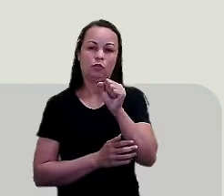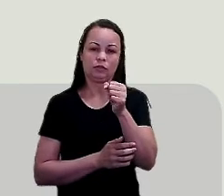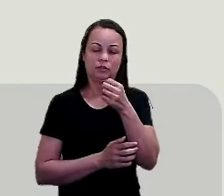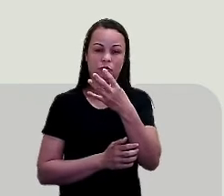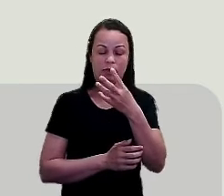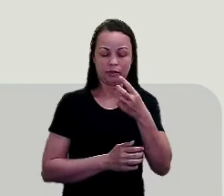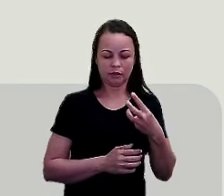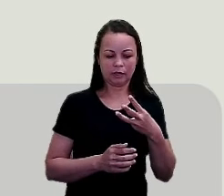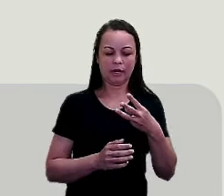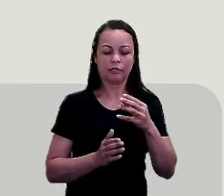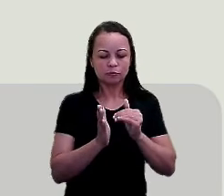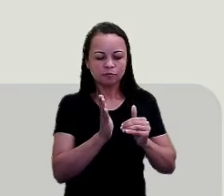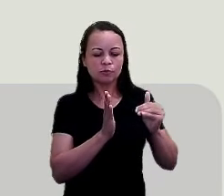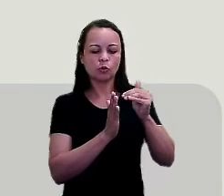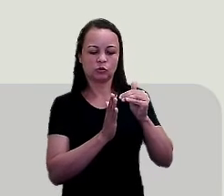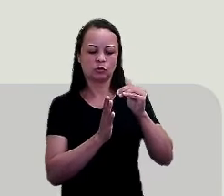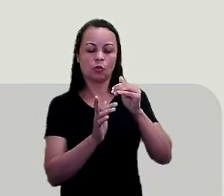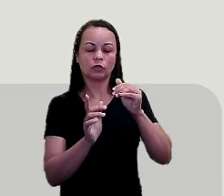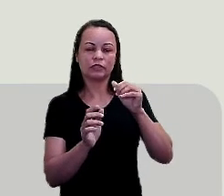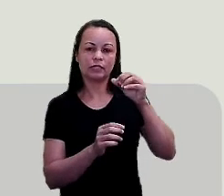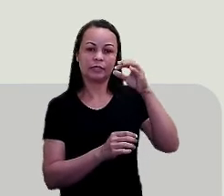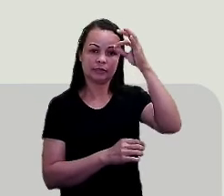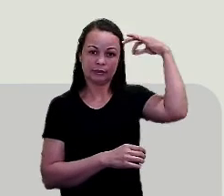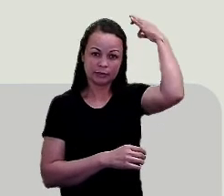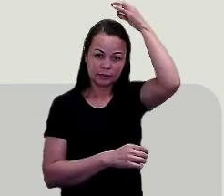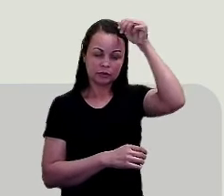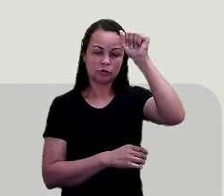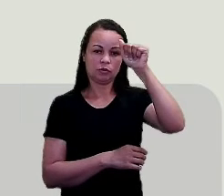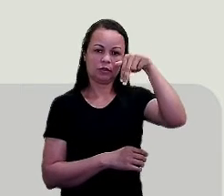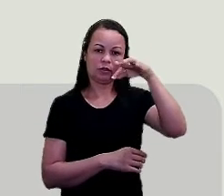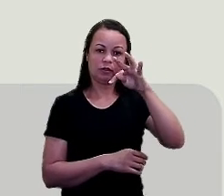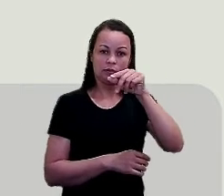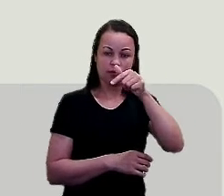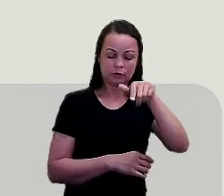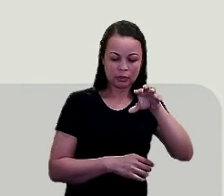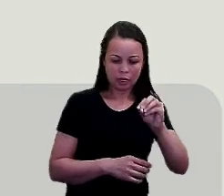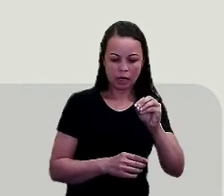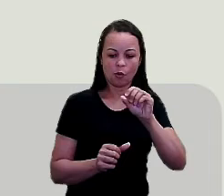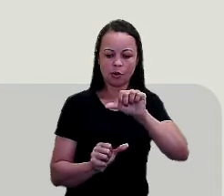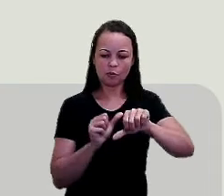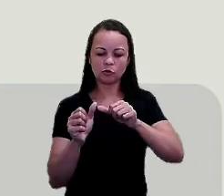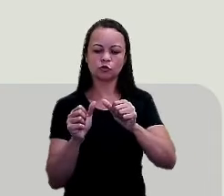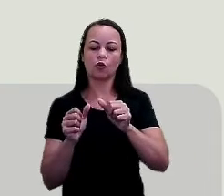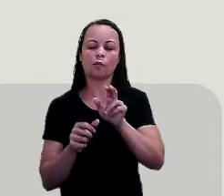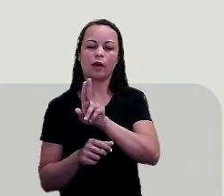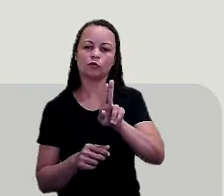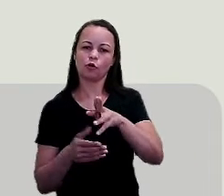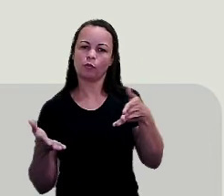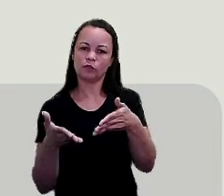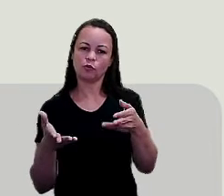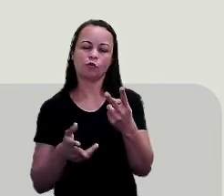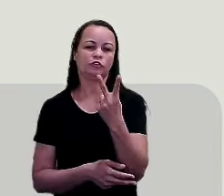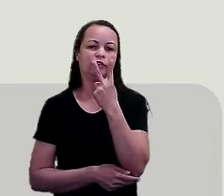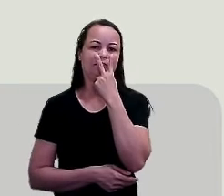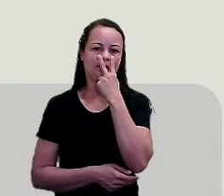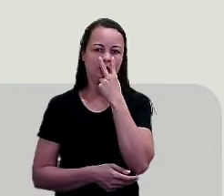nome mudado para Vitória, em homenagem à vitória dos pernambucanos sobre os holandeses na Batalha dos Montes das